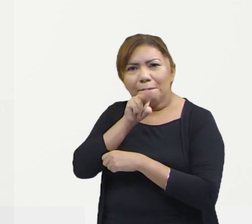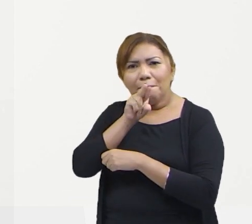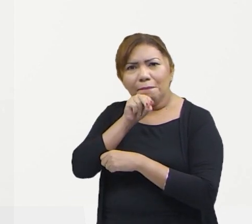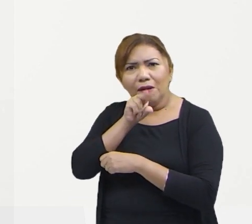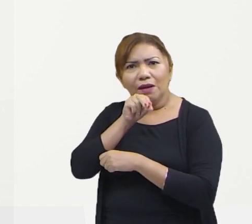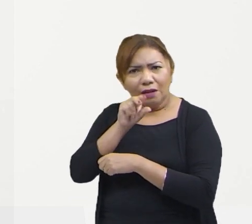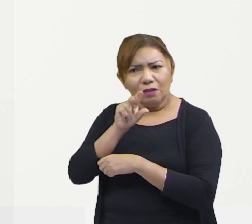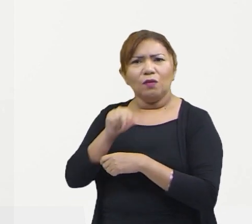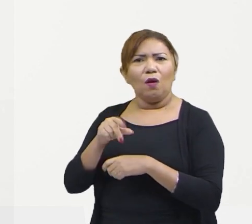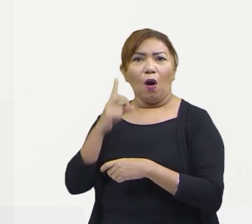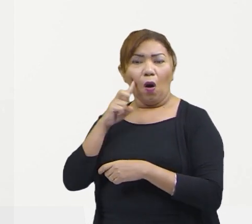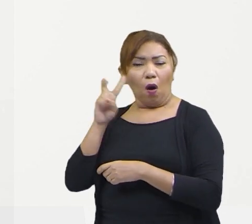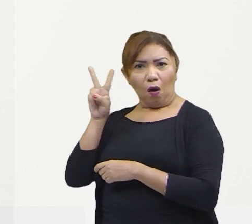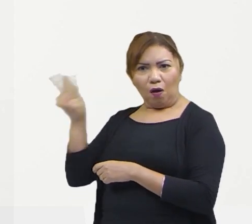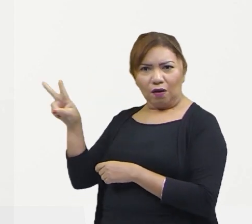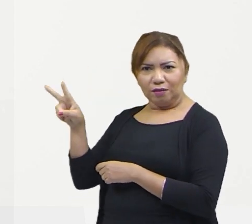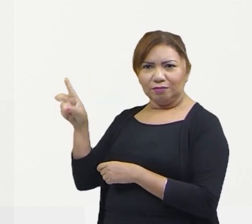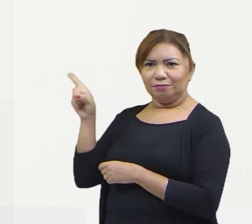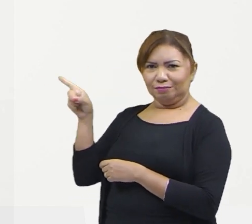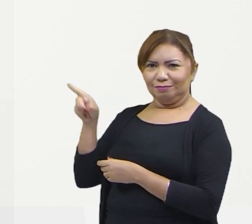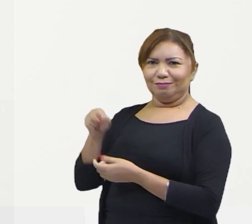lá, vou ensinar para vocês.